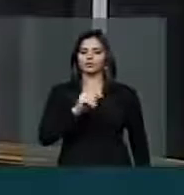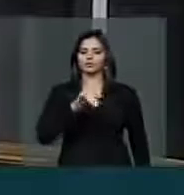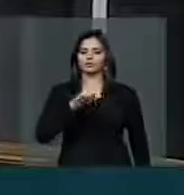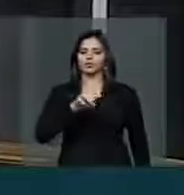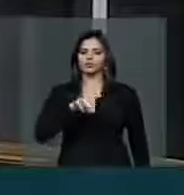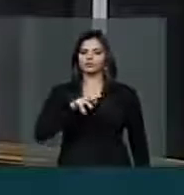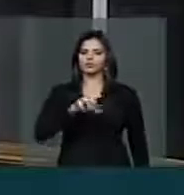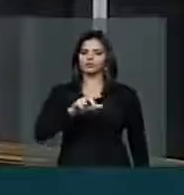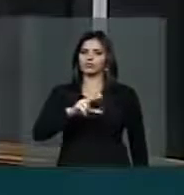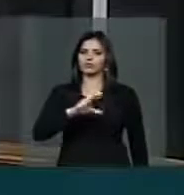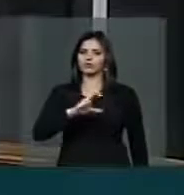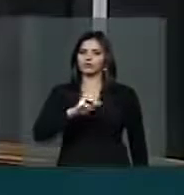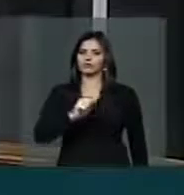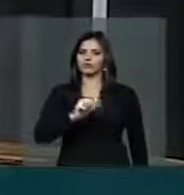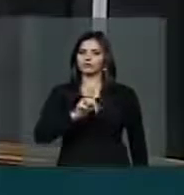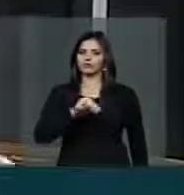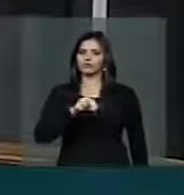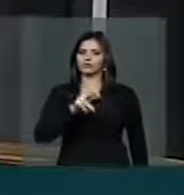Mercadante,